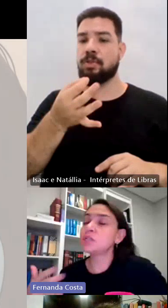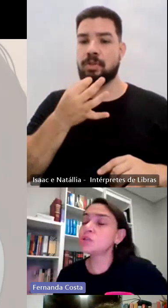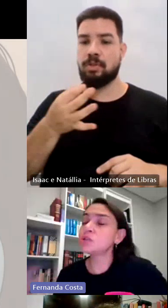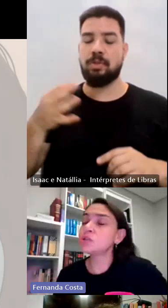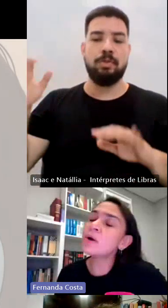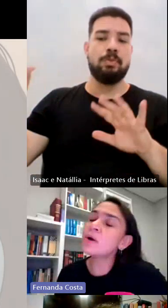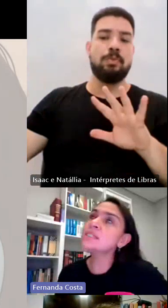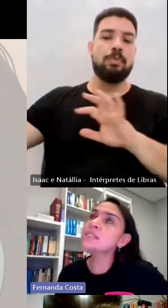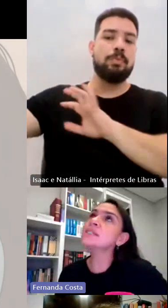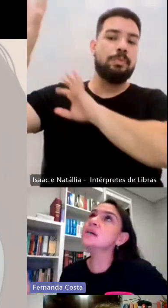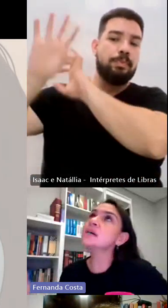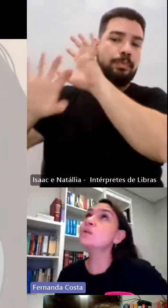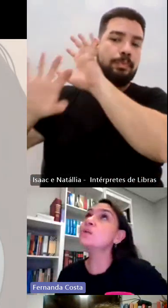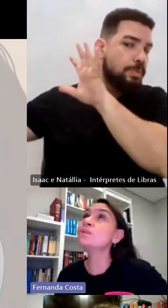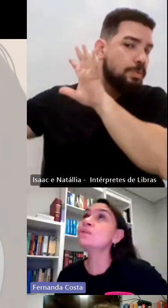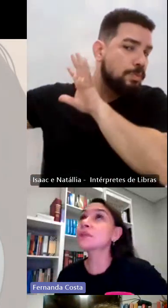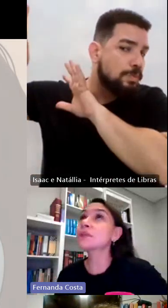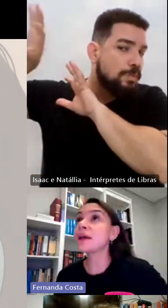essas ondas sonoras que